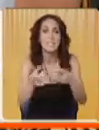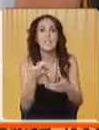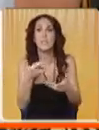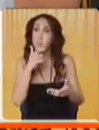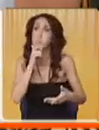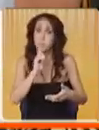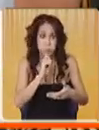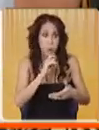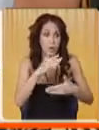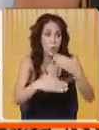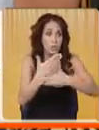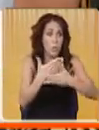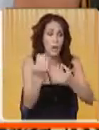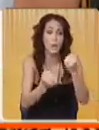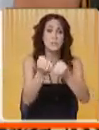inibido de conduzir.